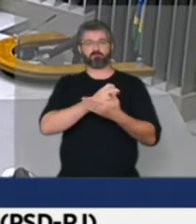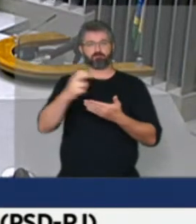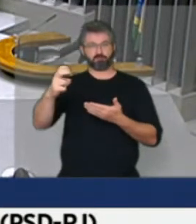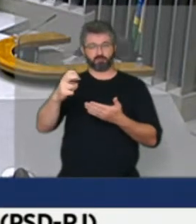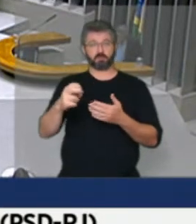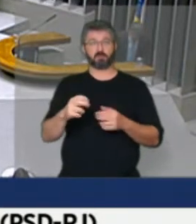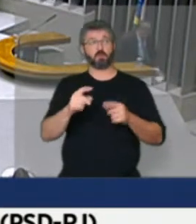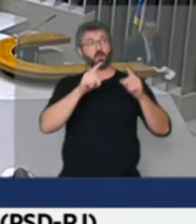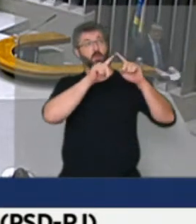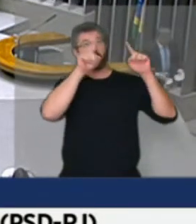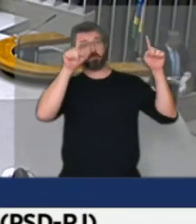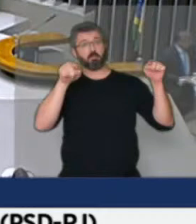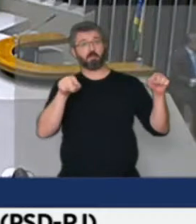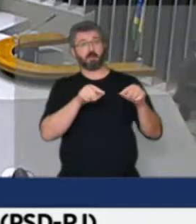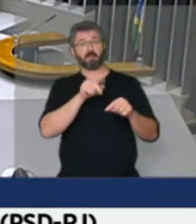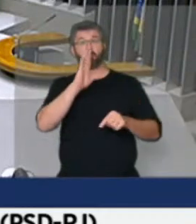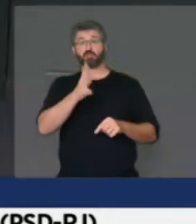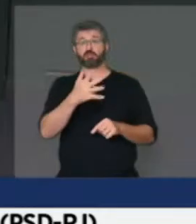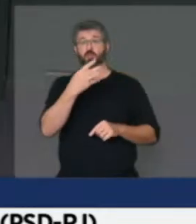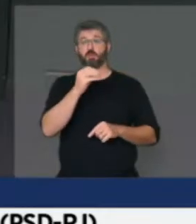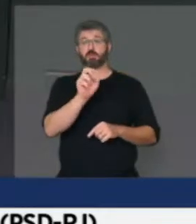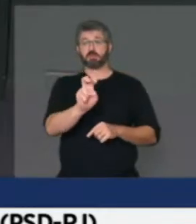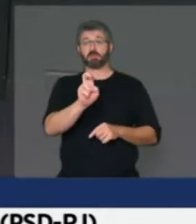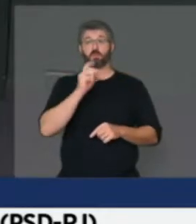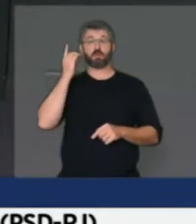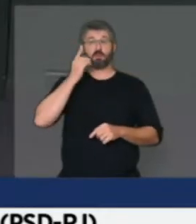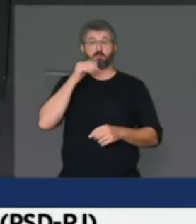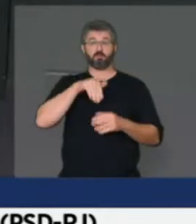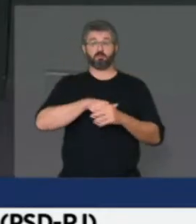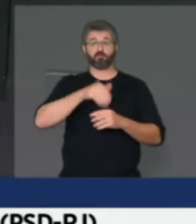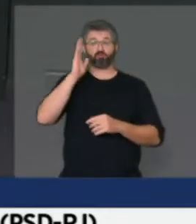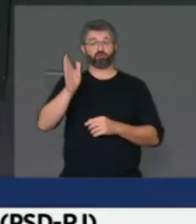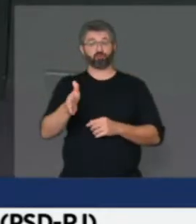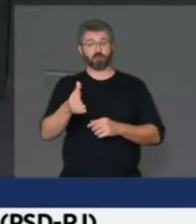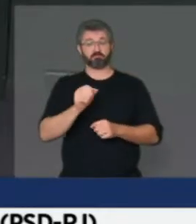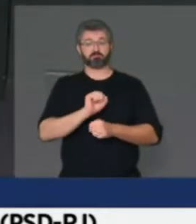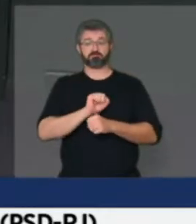aponta que 405 deputados e deputadas já votaram.